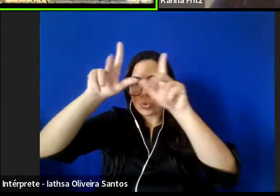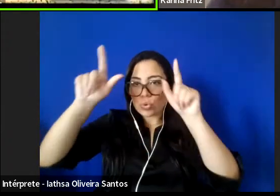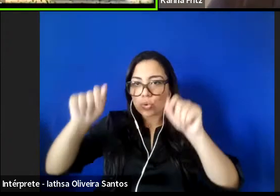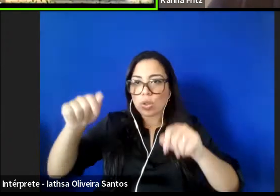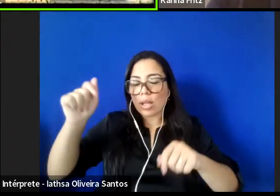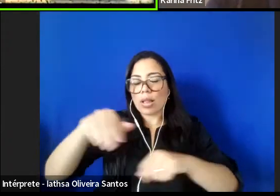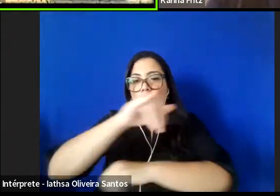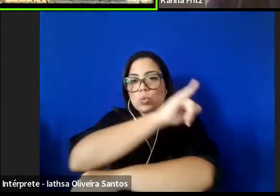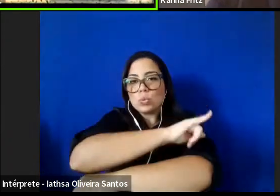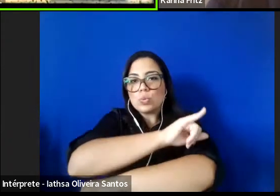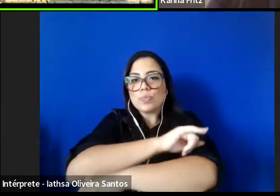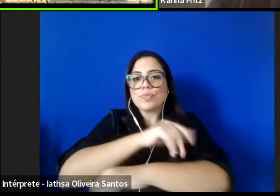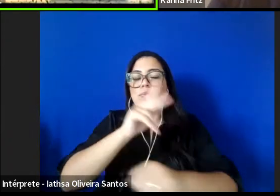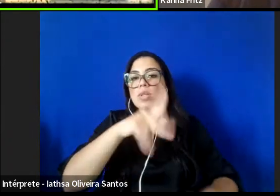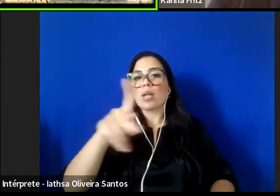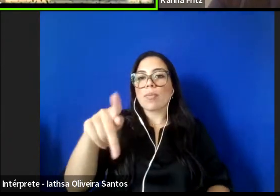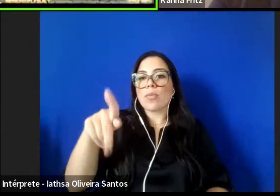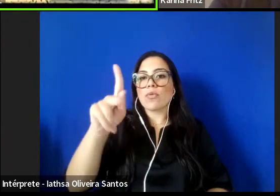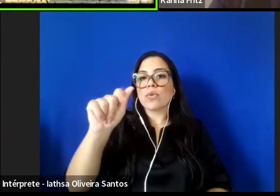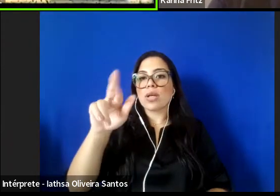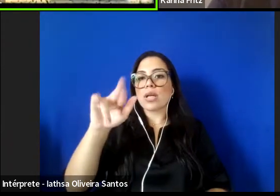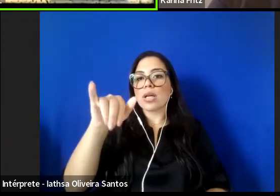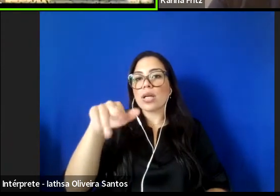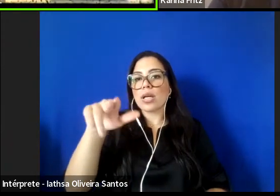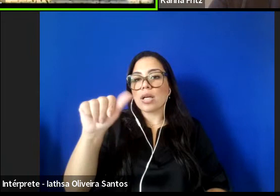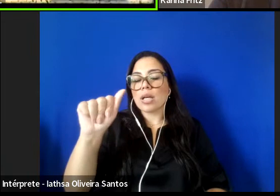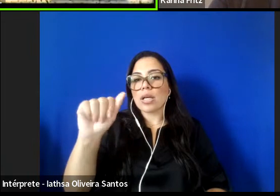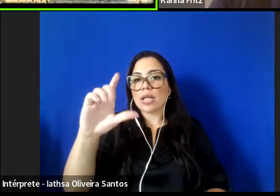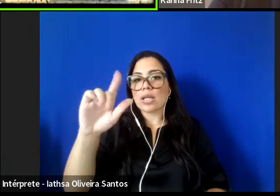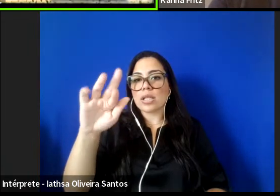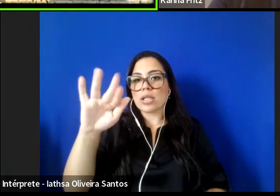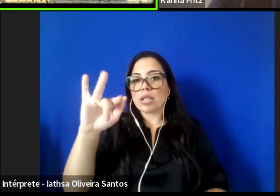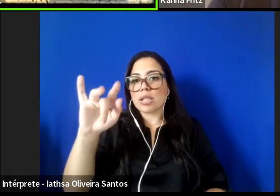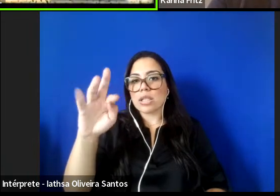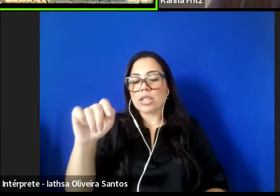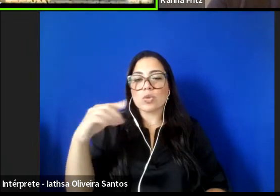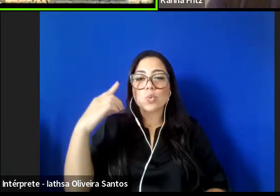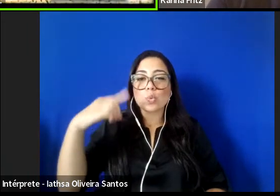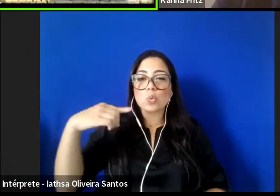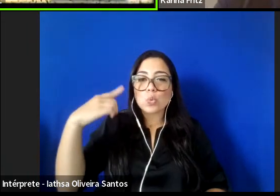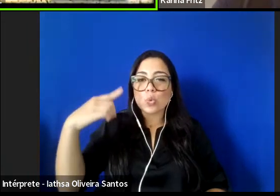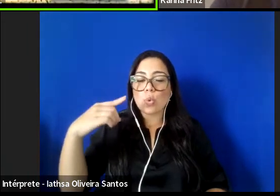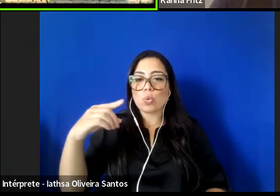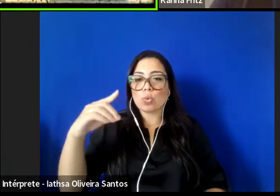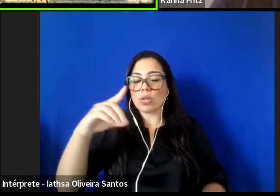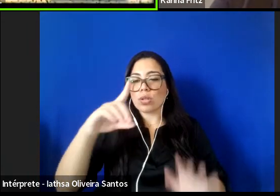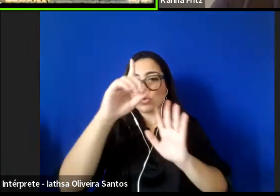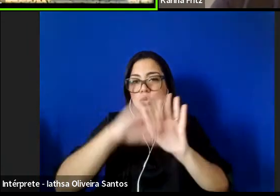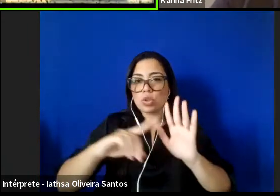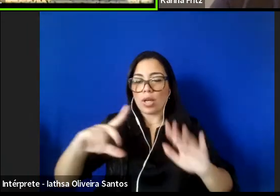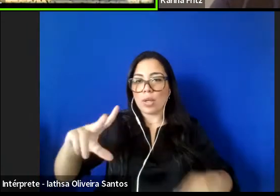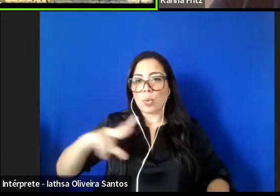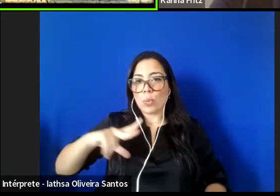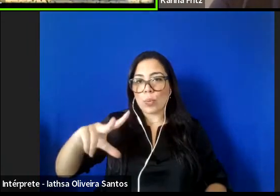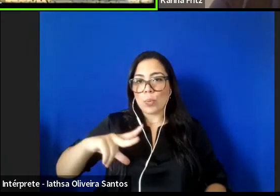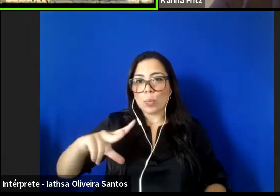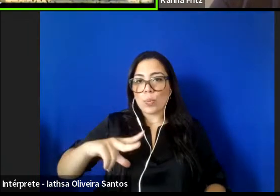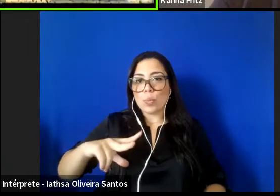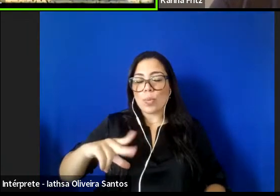Janeiro. E a professora Karina Cristina Nunes Fritz, que é doutora em Direito Privado pela Humboldt Universidade de